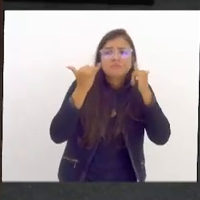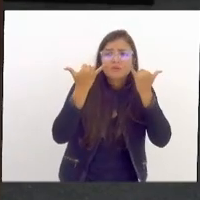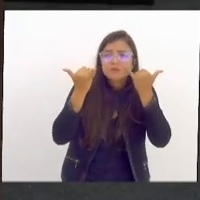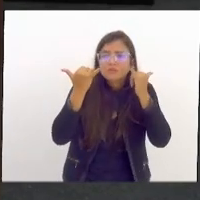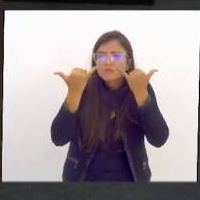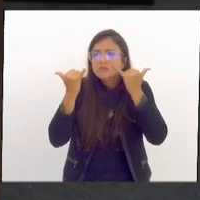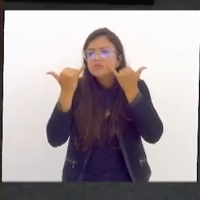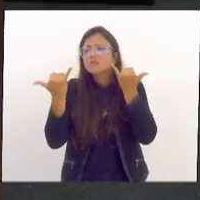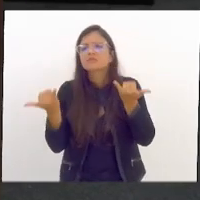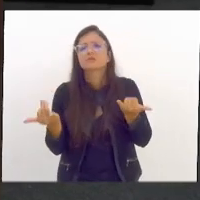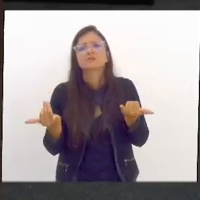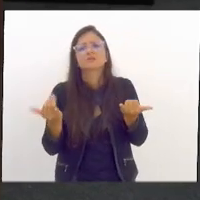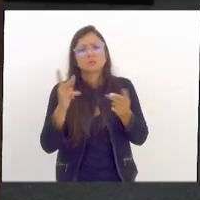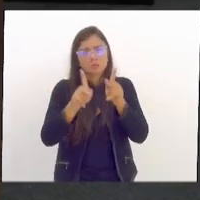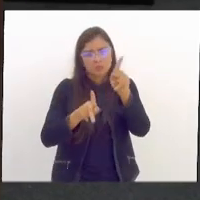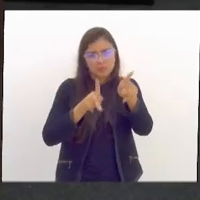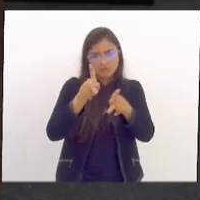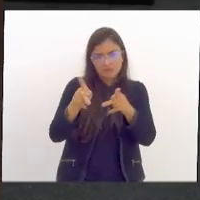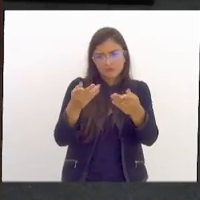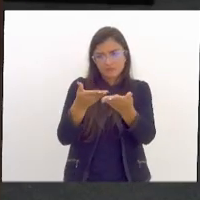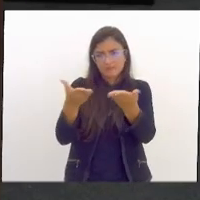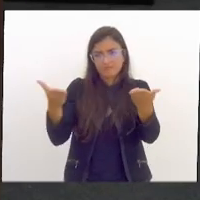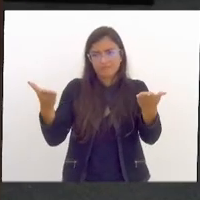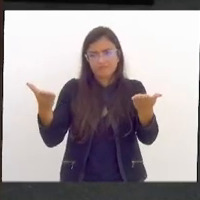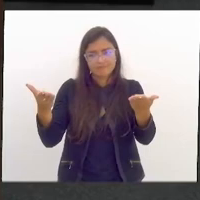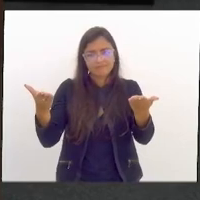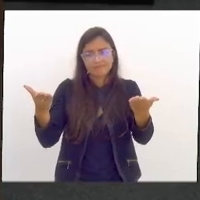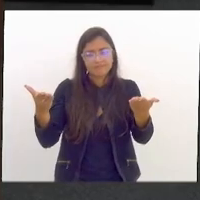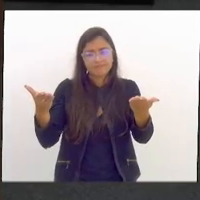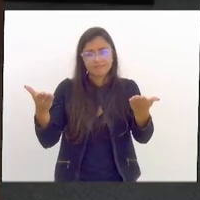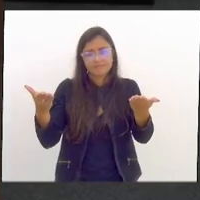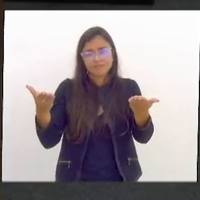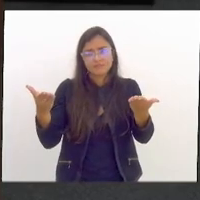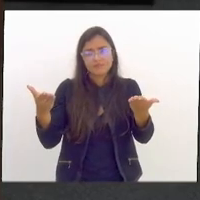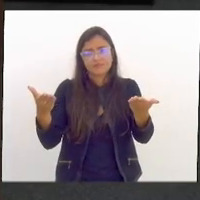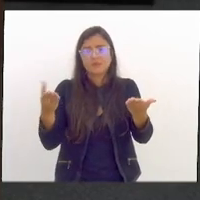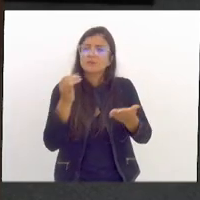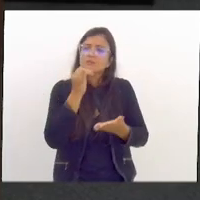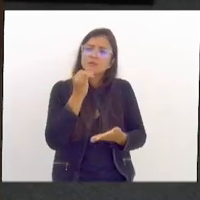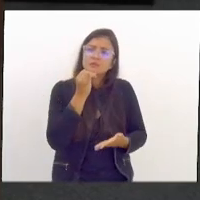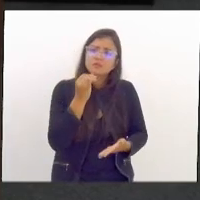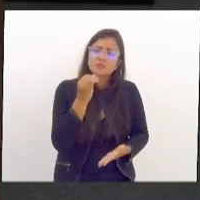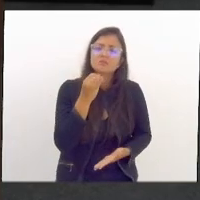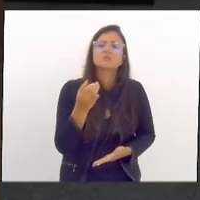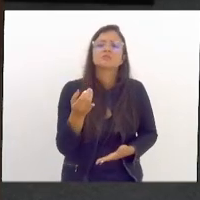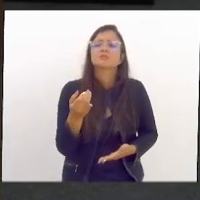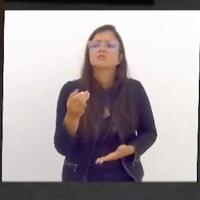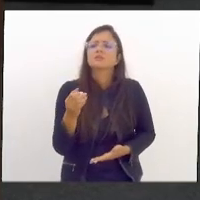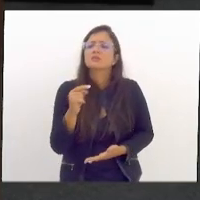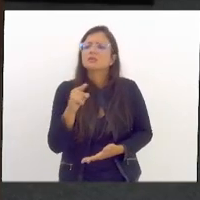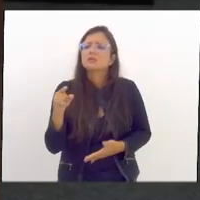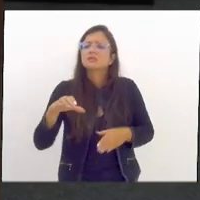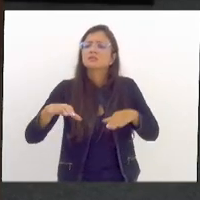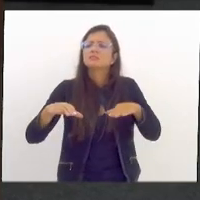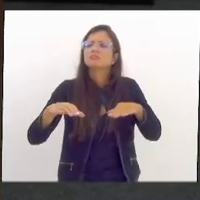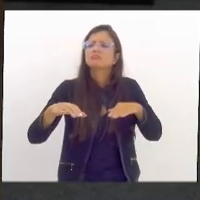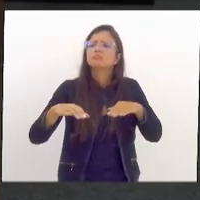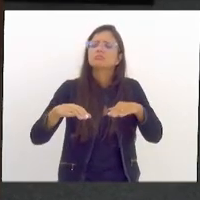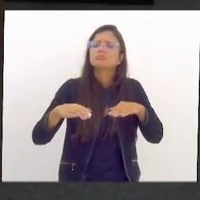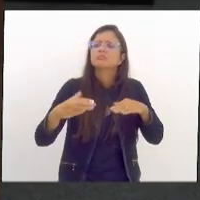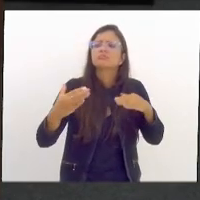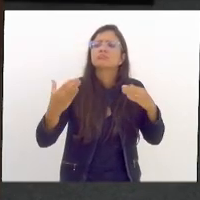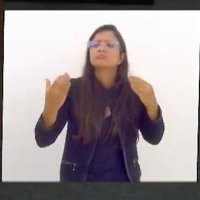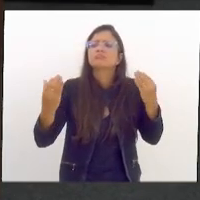informação para a população. Por menos que, por exemplo, qual tipo de calçado